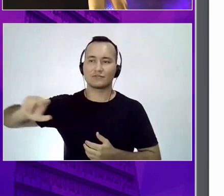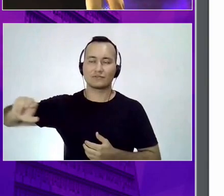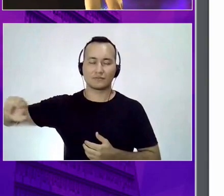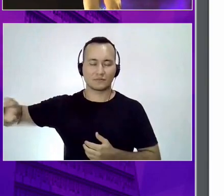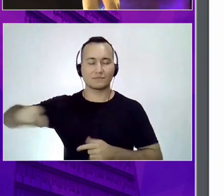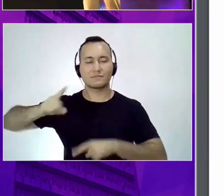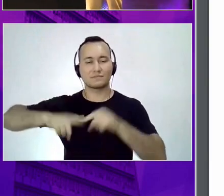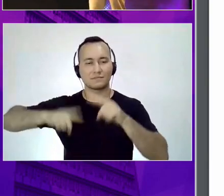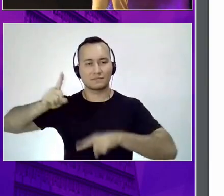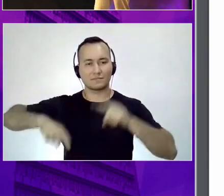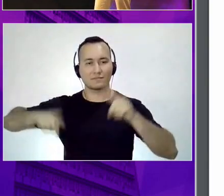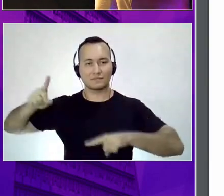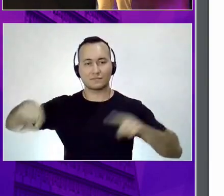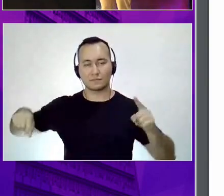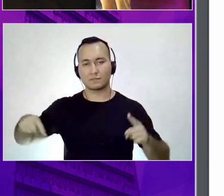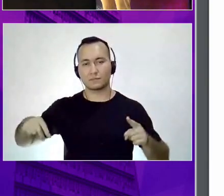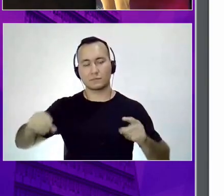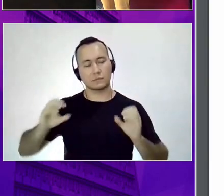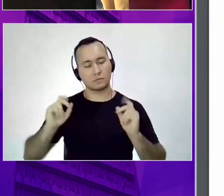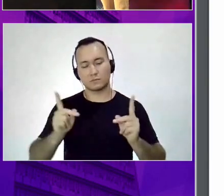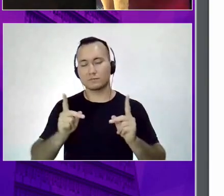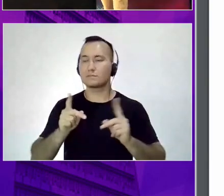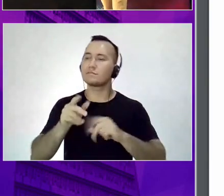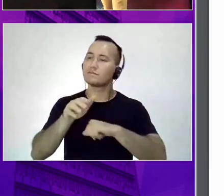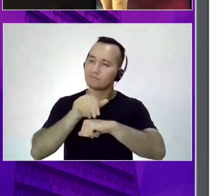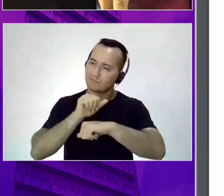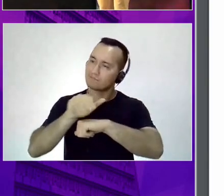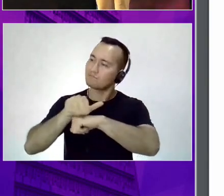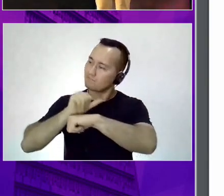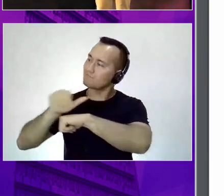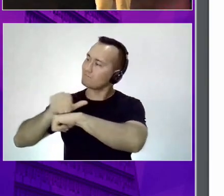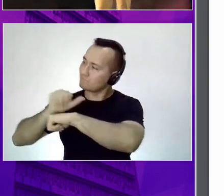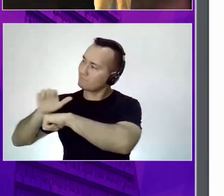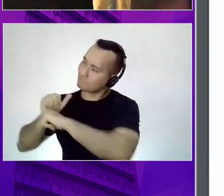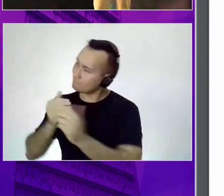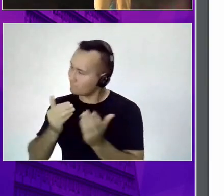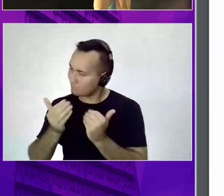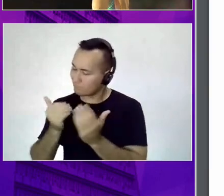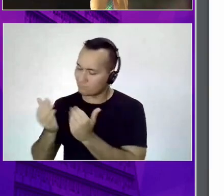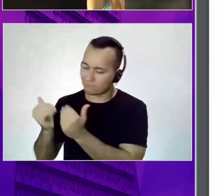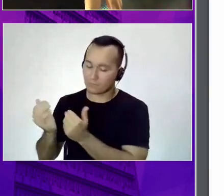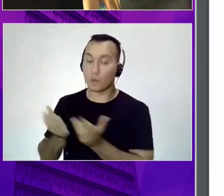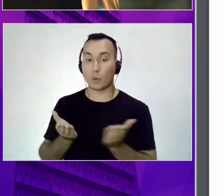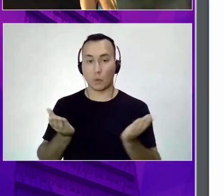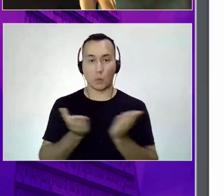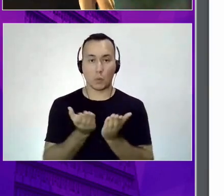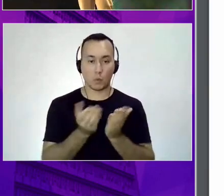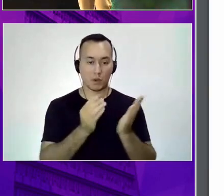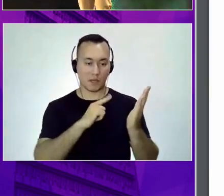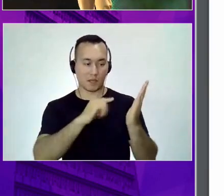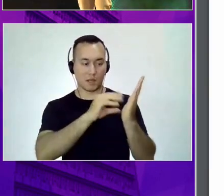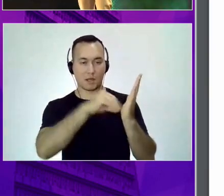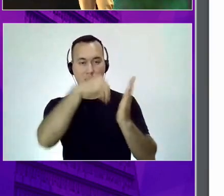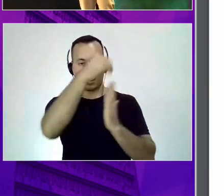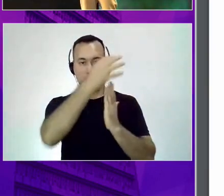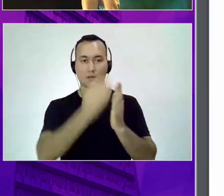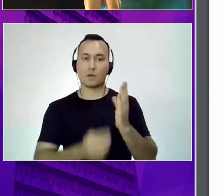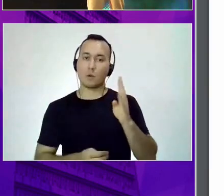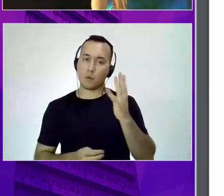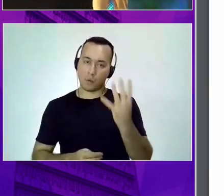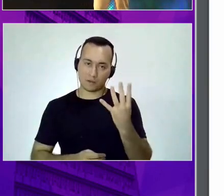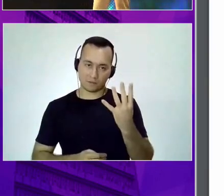para conversar, a gente tem um processo ali dentro que hoje são 4 agendas, que dão um total de 8 horas de trabalho, e